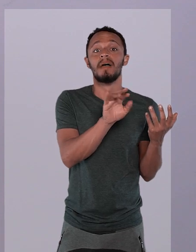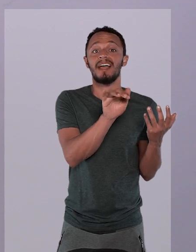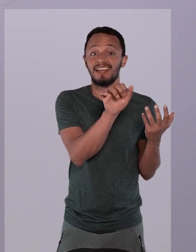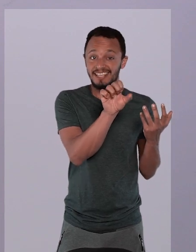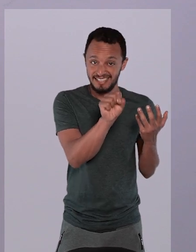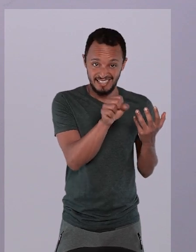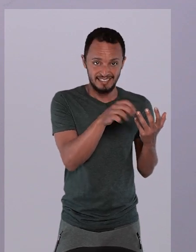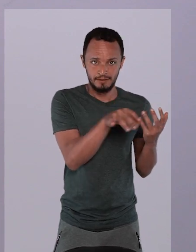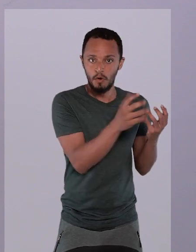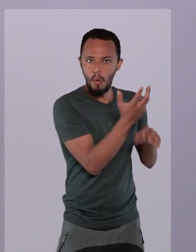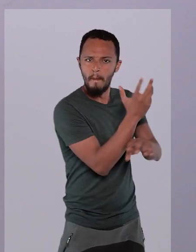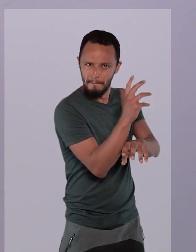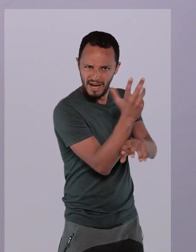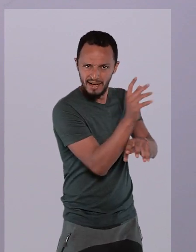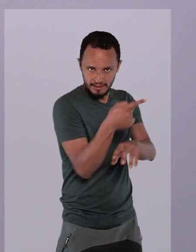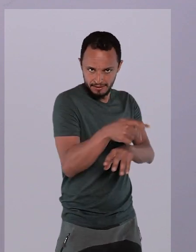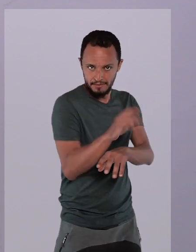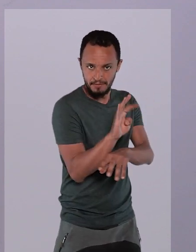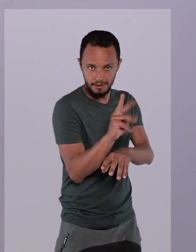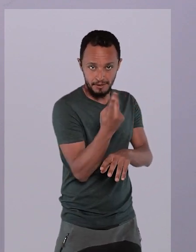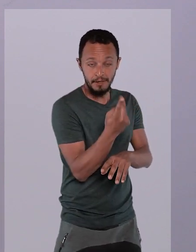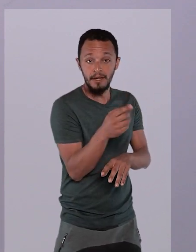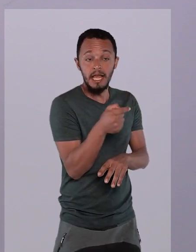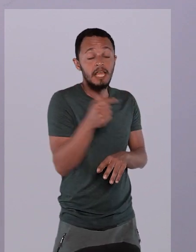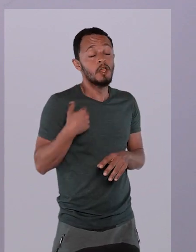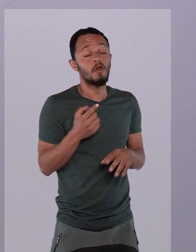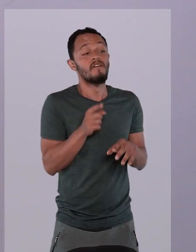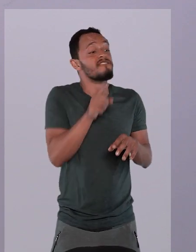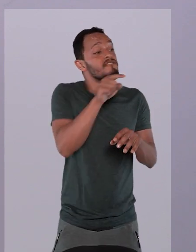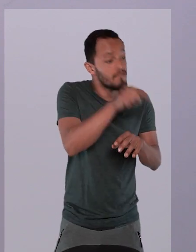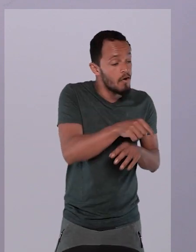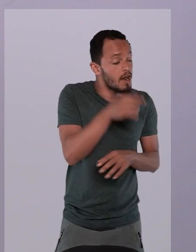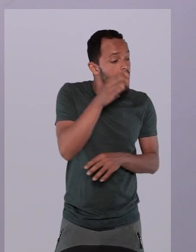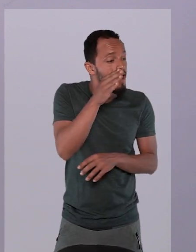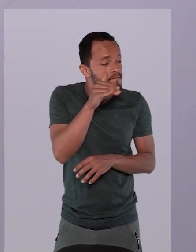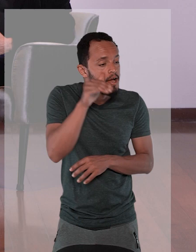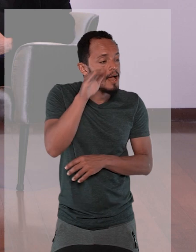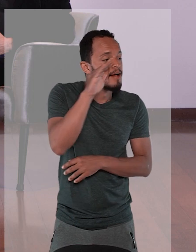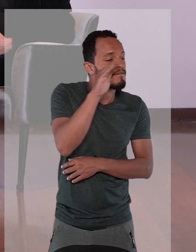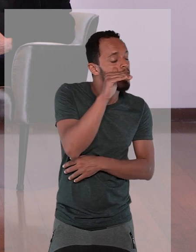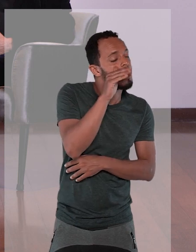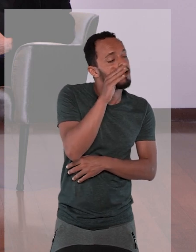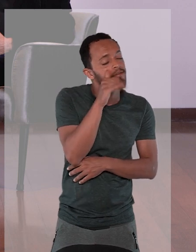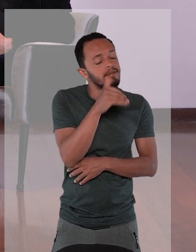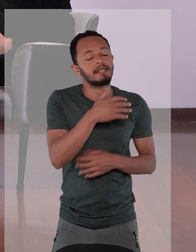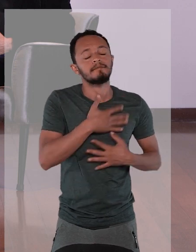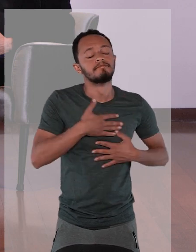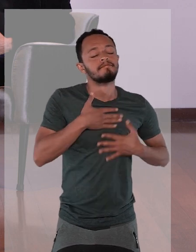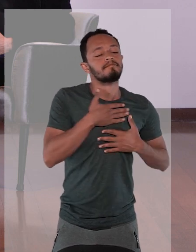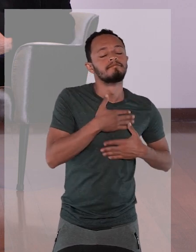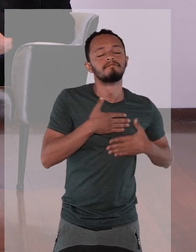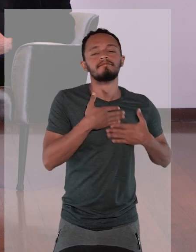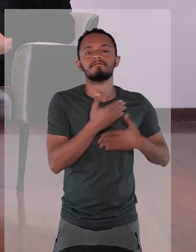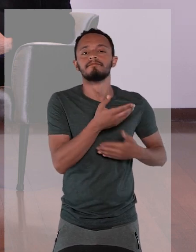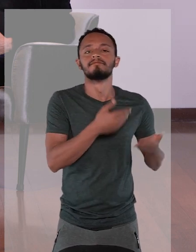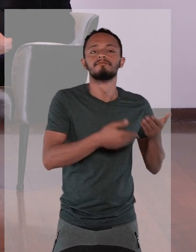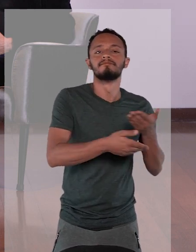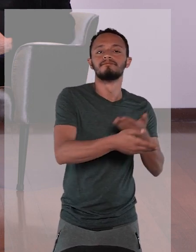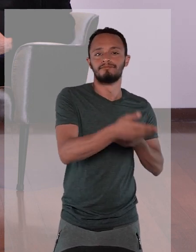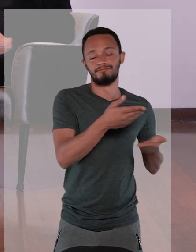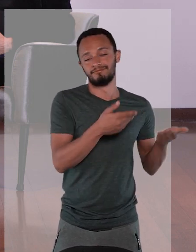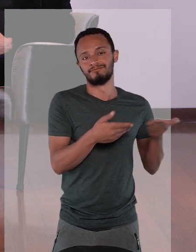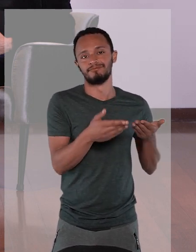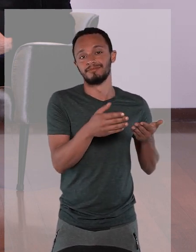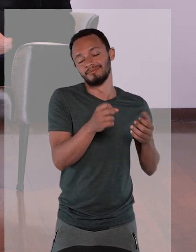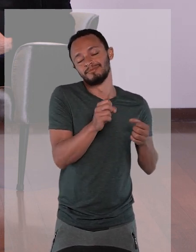porque eu adoro o Amílcar. Então, assim, você vê que a gente tem esse vínculo muito afetuoso. E, na verdade, esses